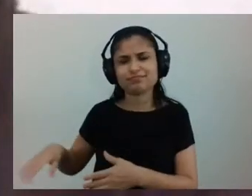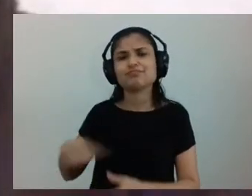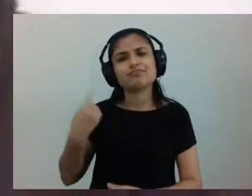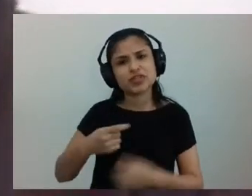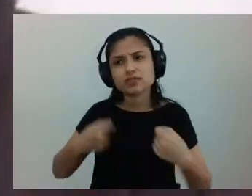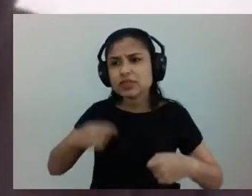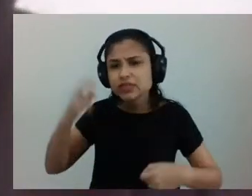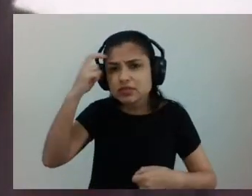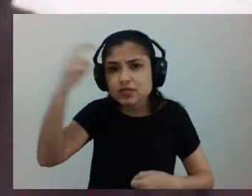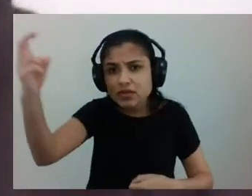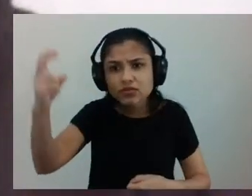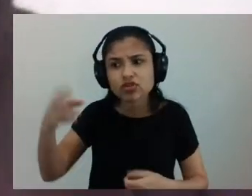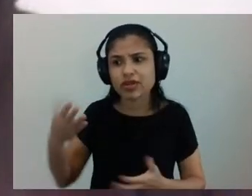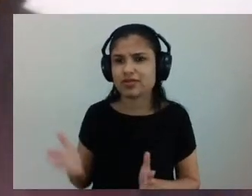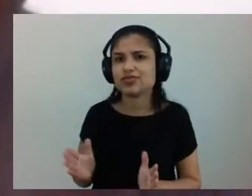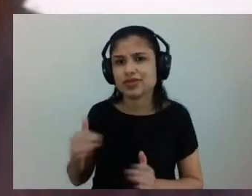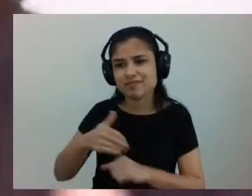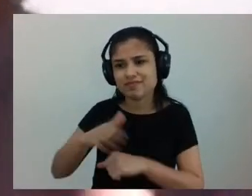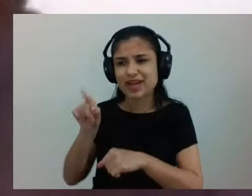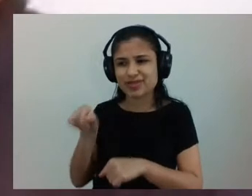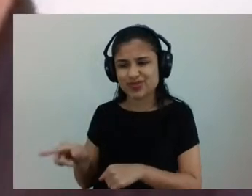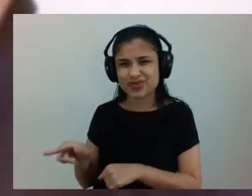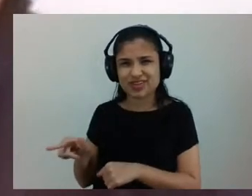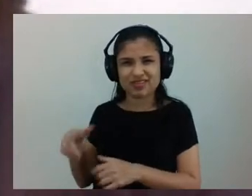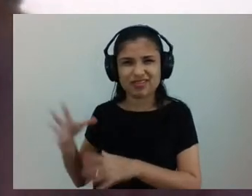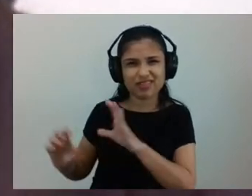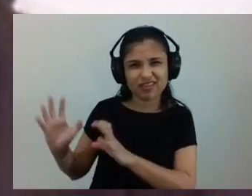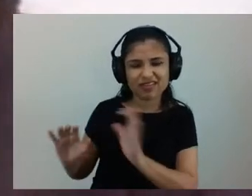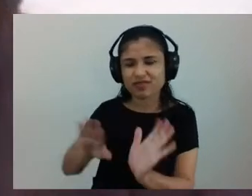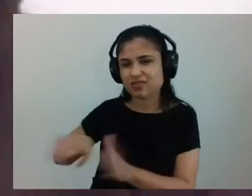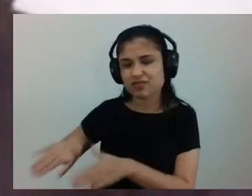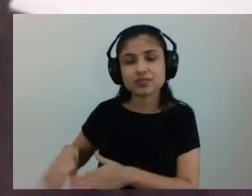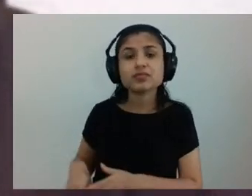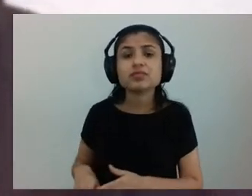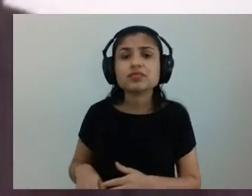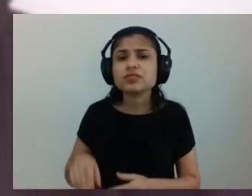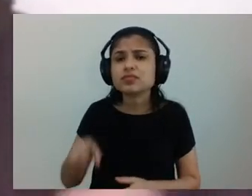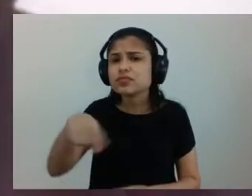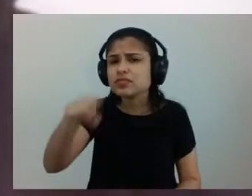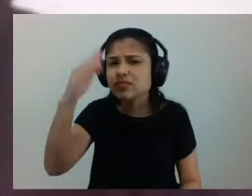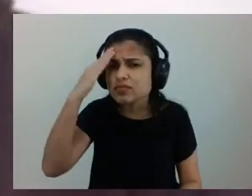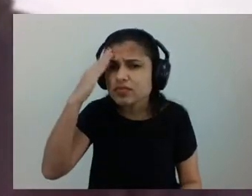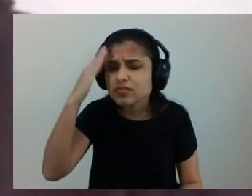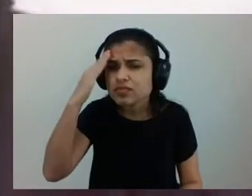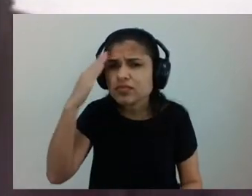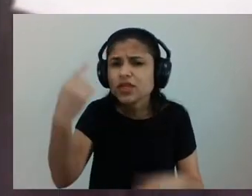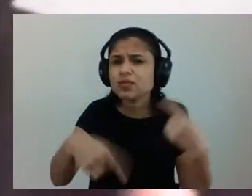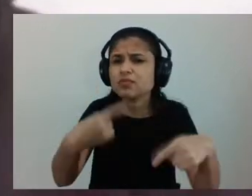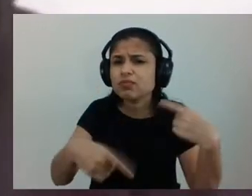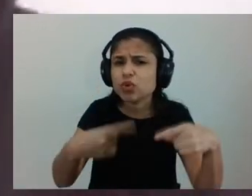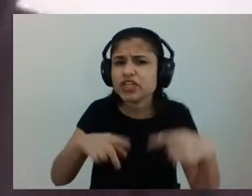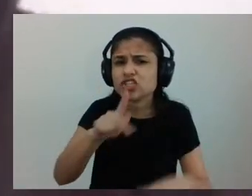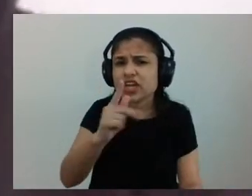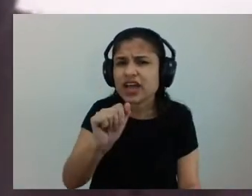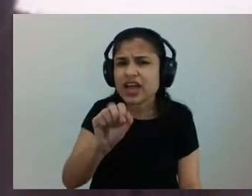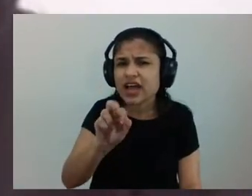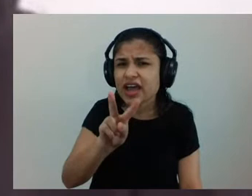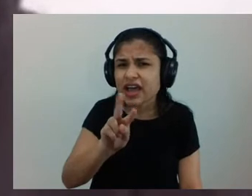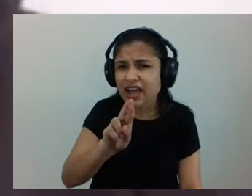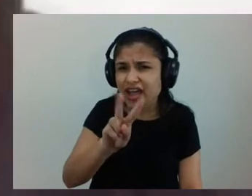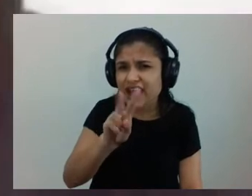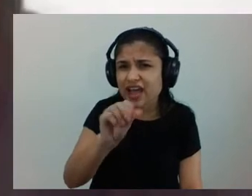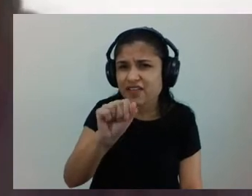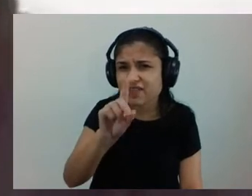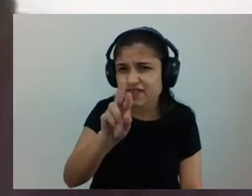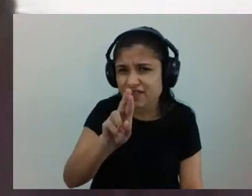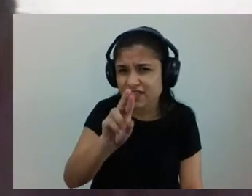aí. Vocês sabem qual que é a posição política partidária de Harvard ou de Cornell? Eu nunca ouvi falar. Eles não